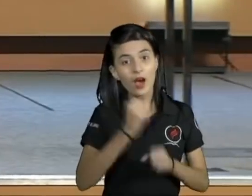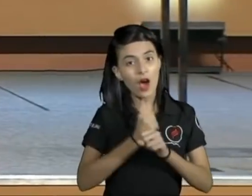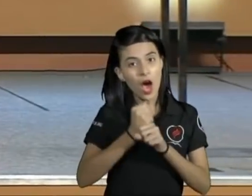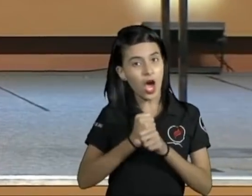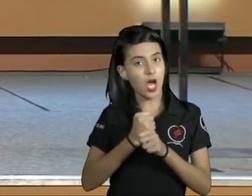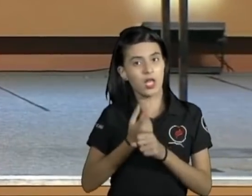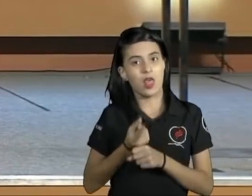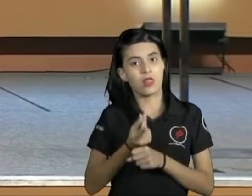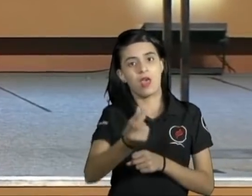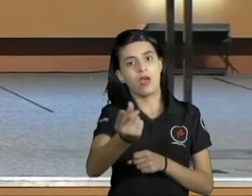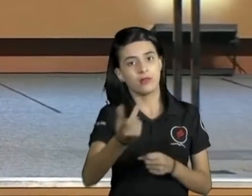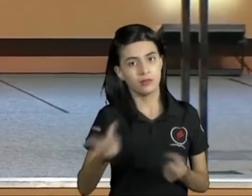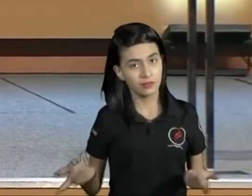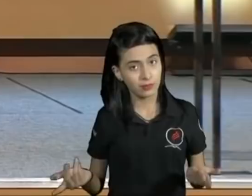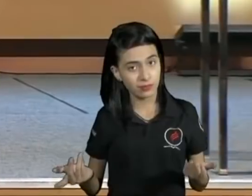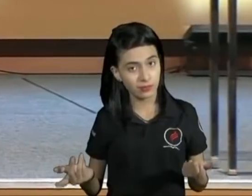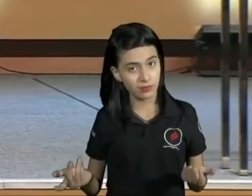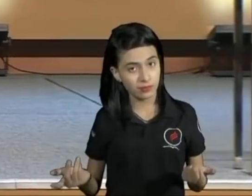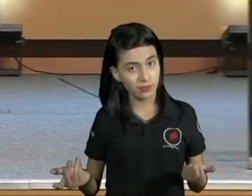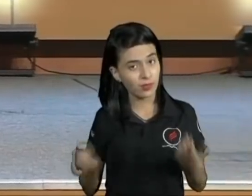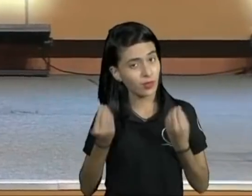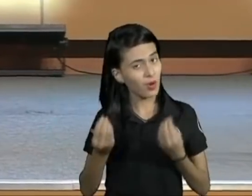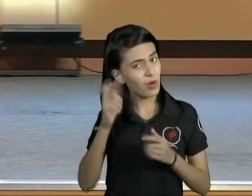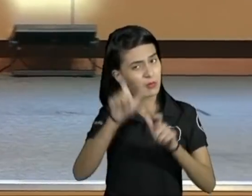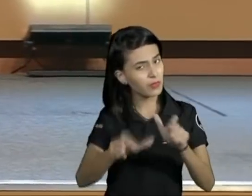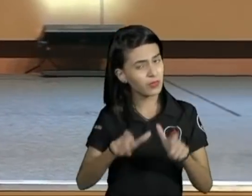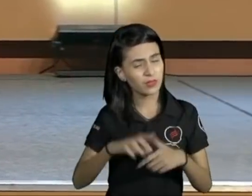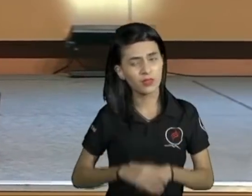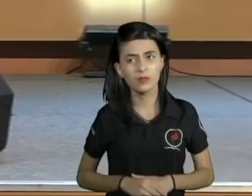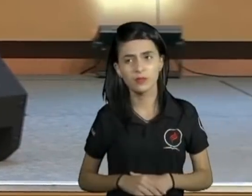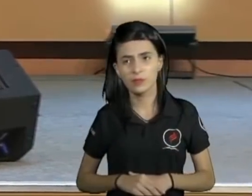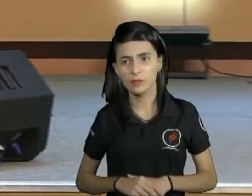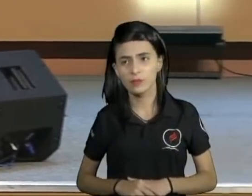não fosse até como é que tá Como é que tá você